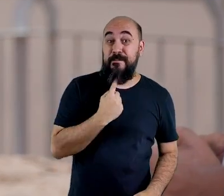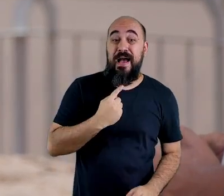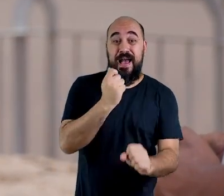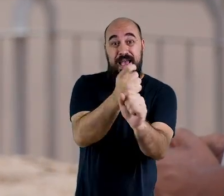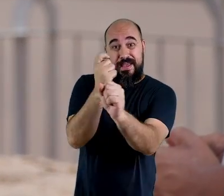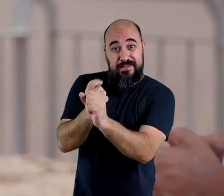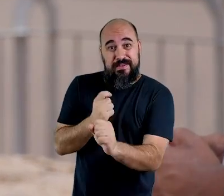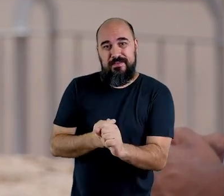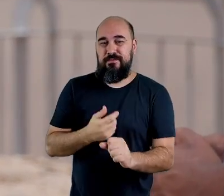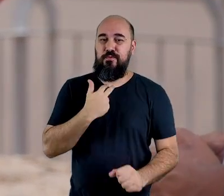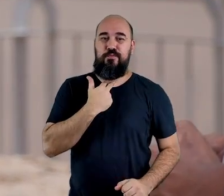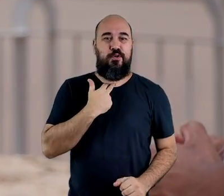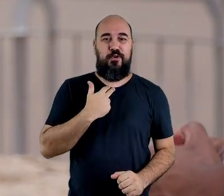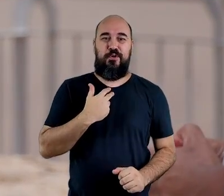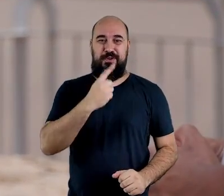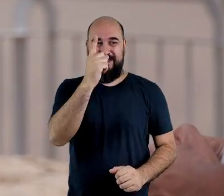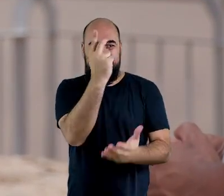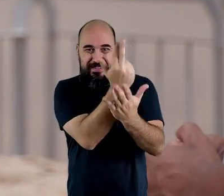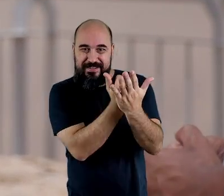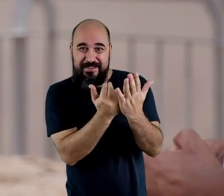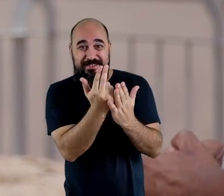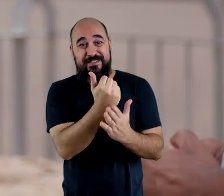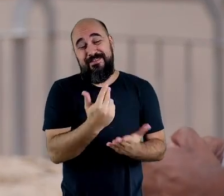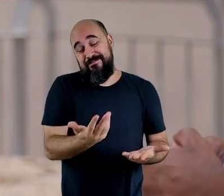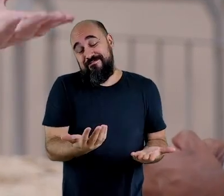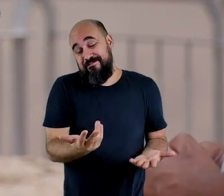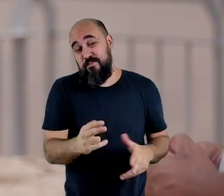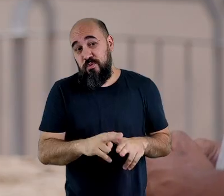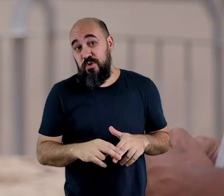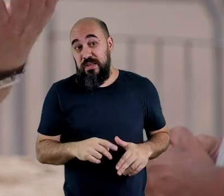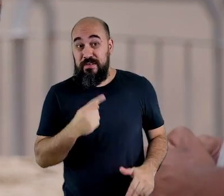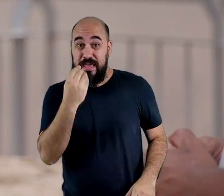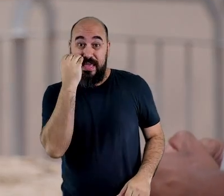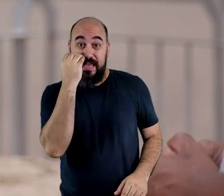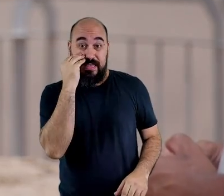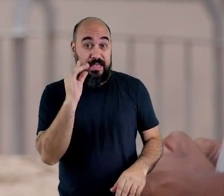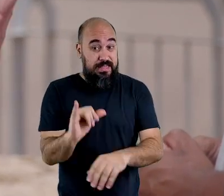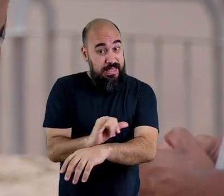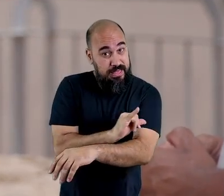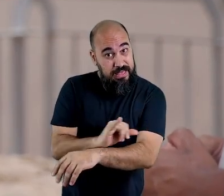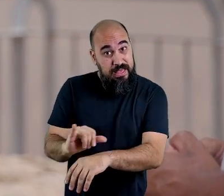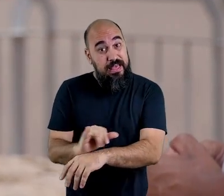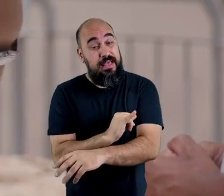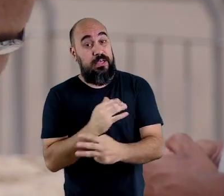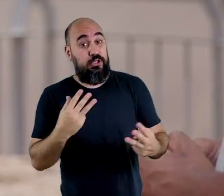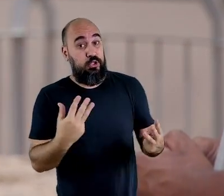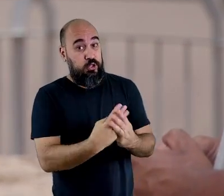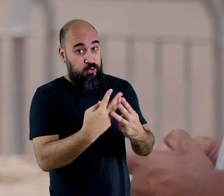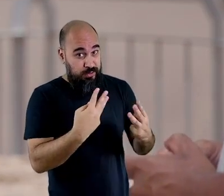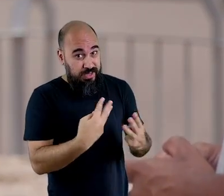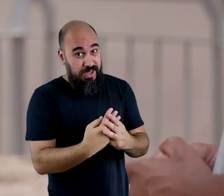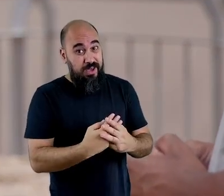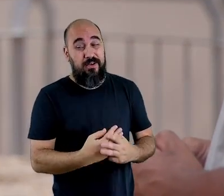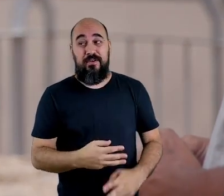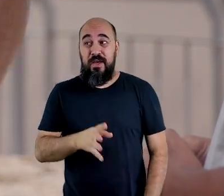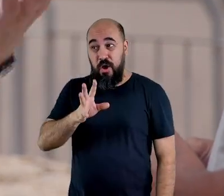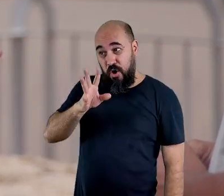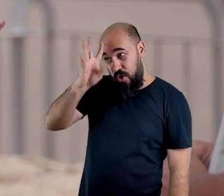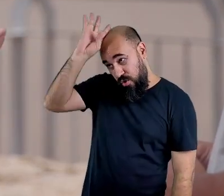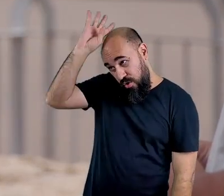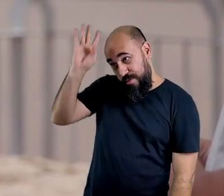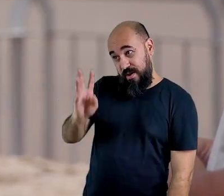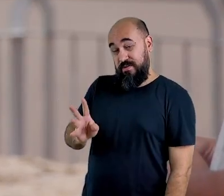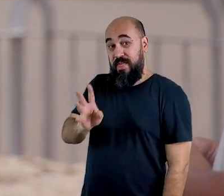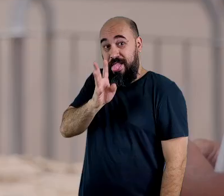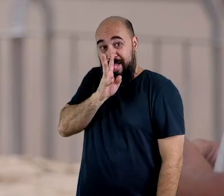isso é algo muito, muito comum. Assim, mais uma vez, vemos que os dois lados de Herodes, de uma forma, imitar e observar a